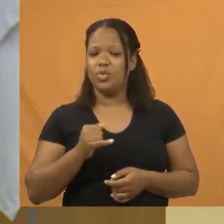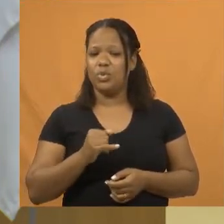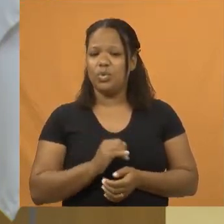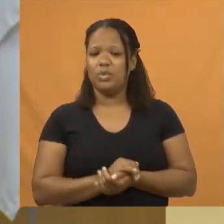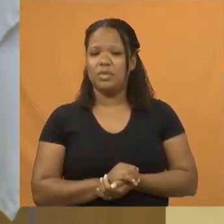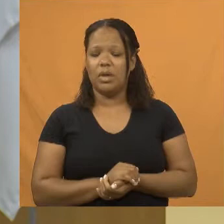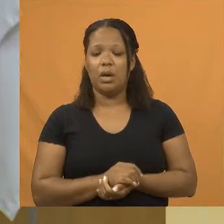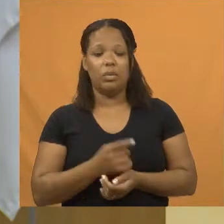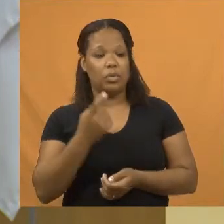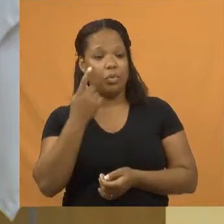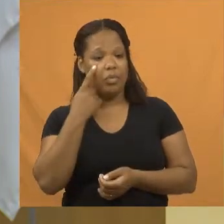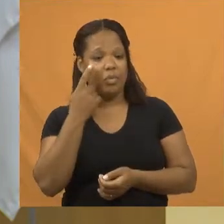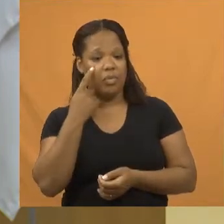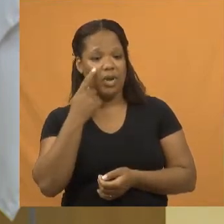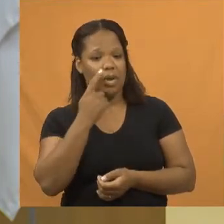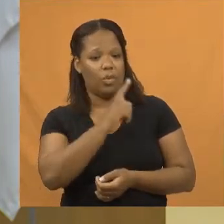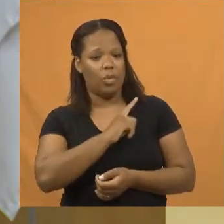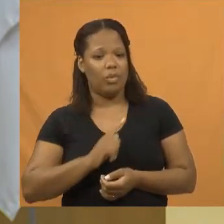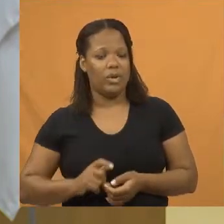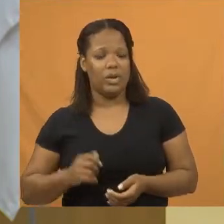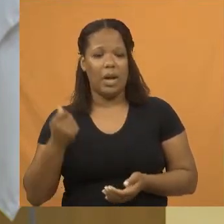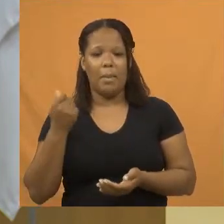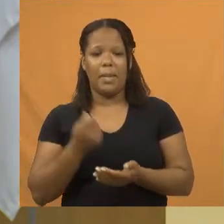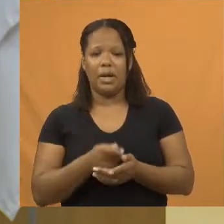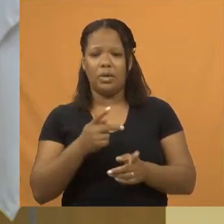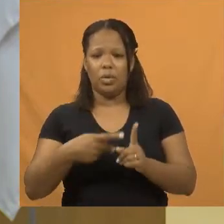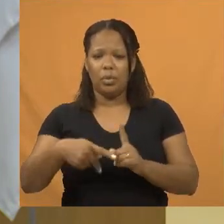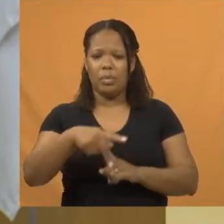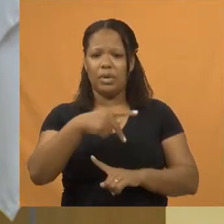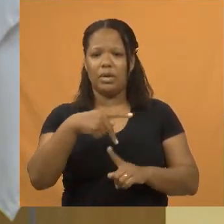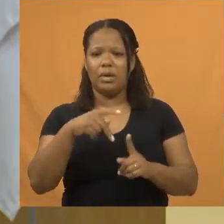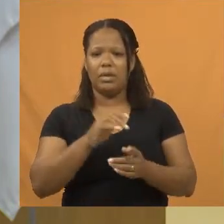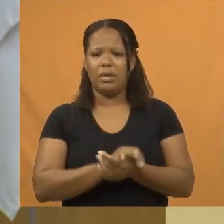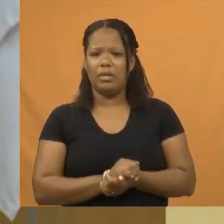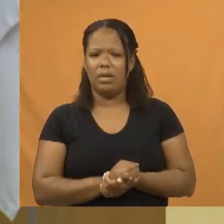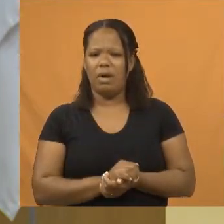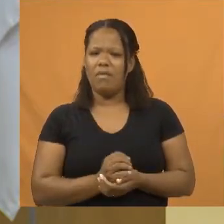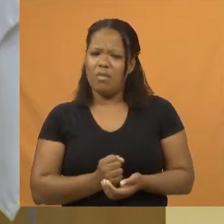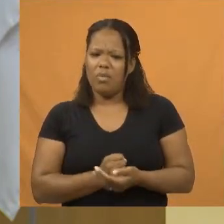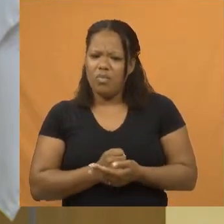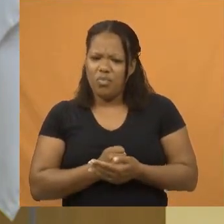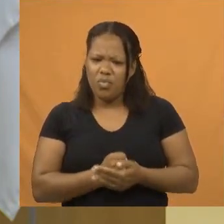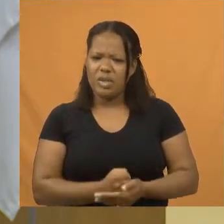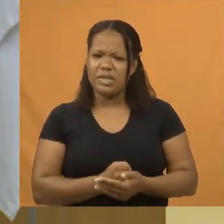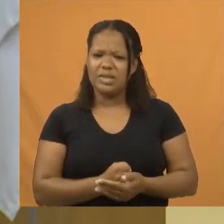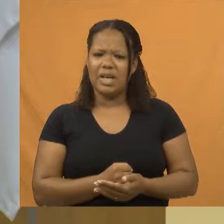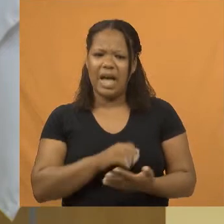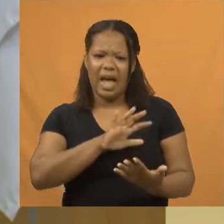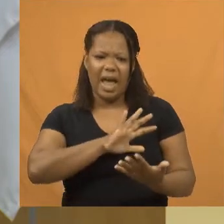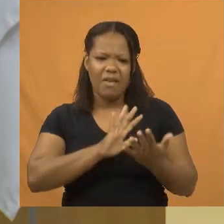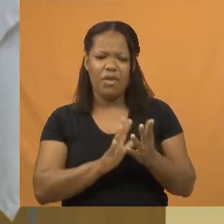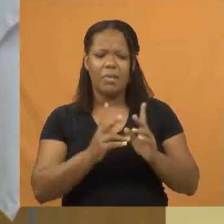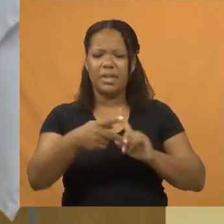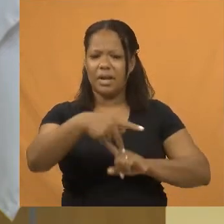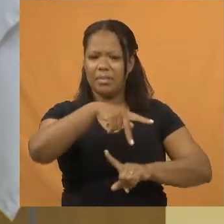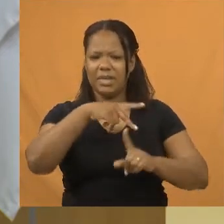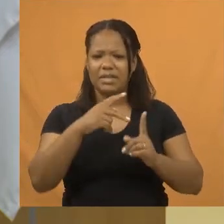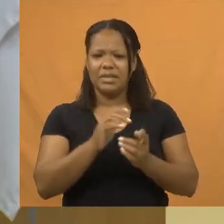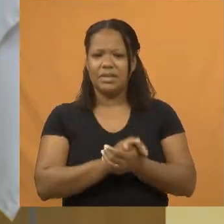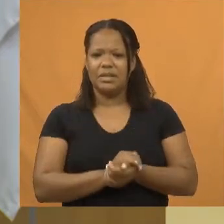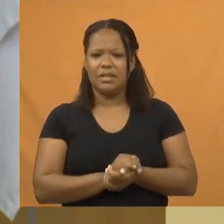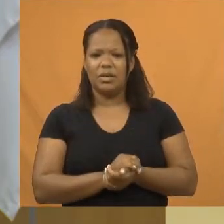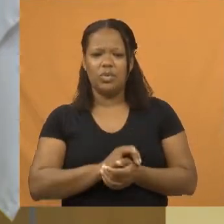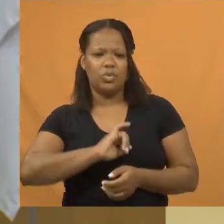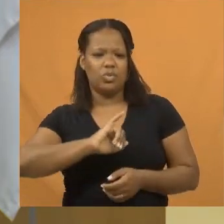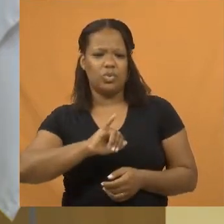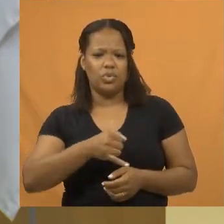aí, quando eles veem que o governo está gastando com a Previdência, eles falam, opa, vamos forçar o governo a fazer uma reforma da Previdência, porque os